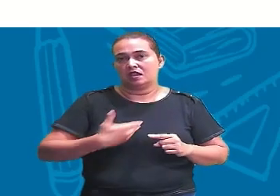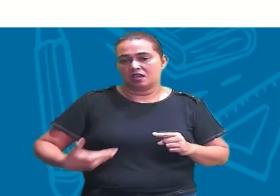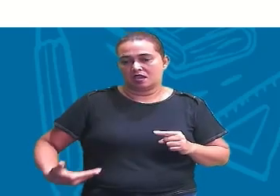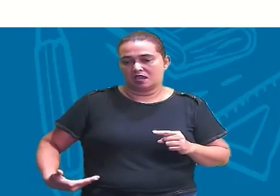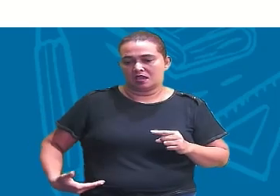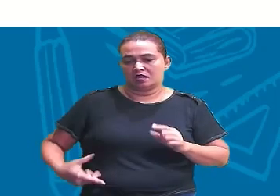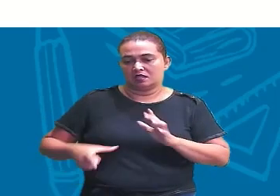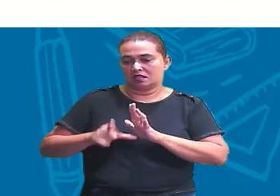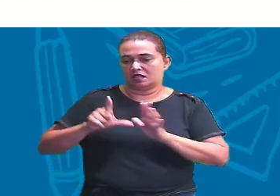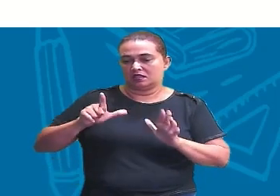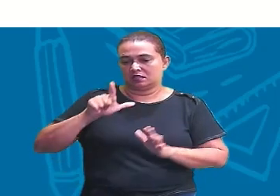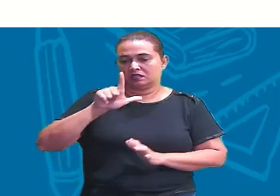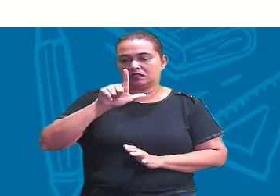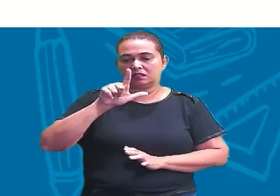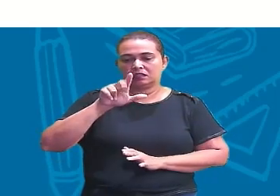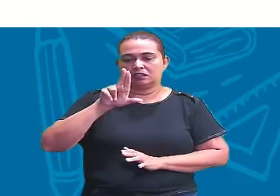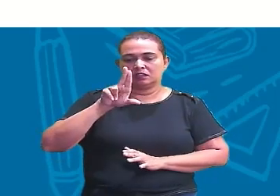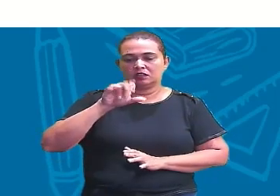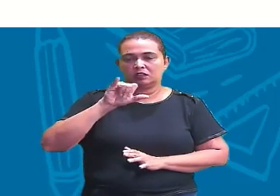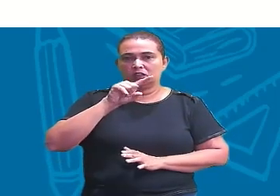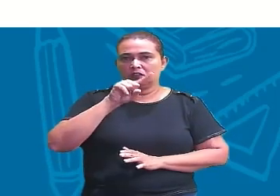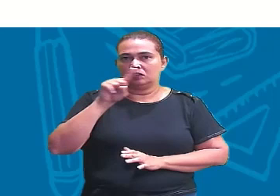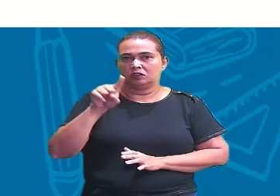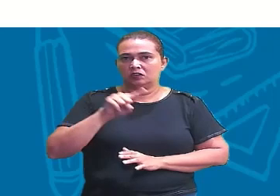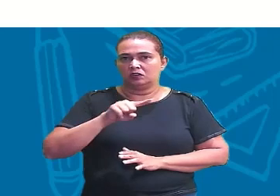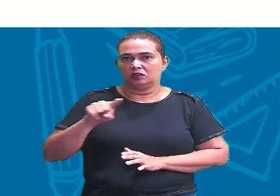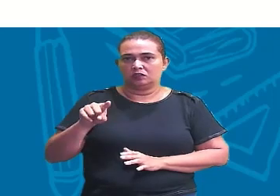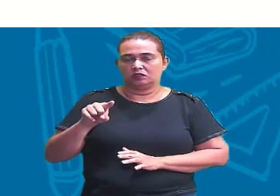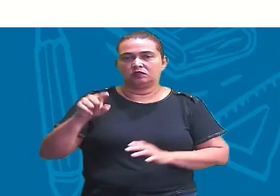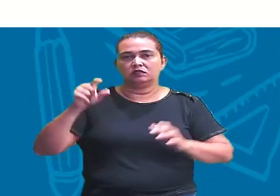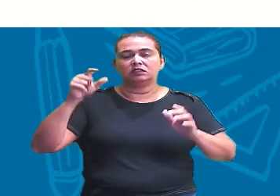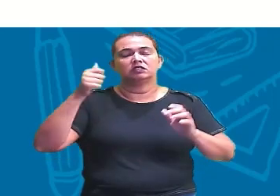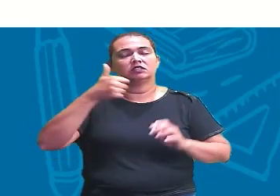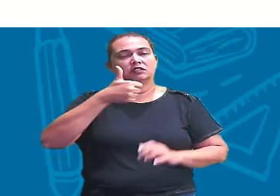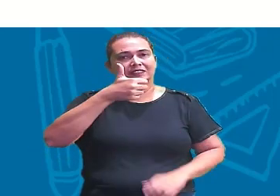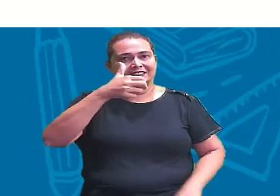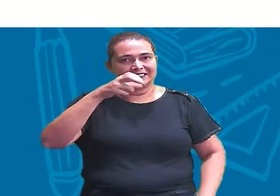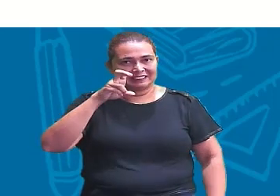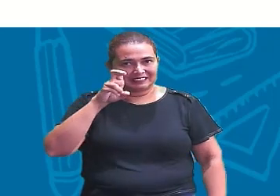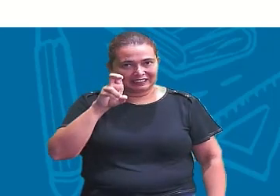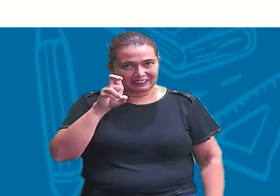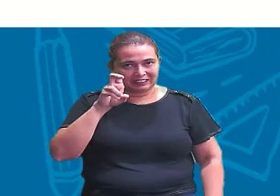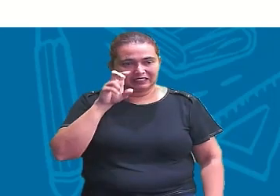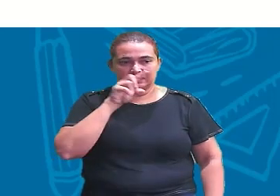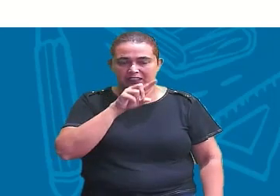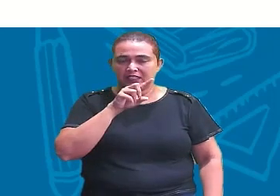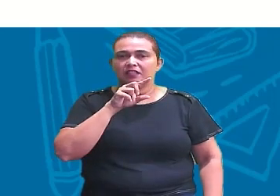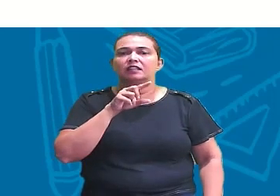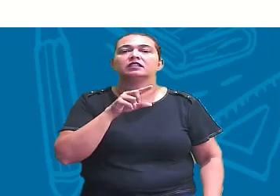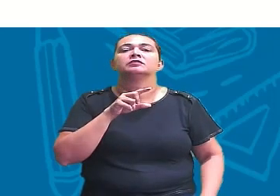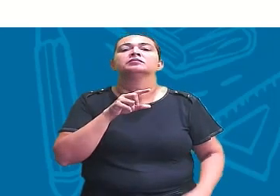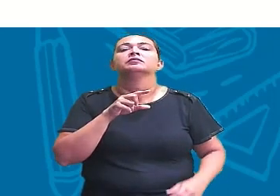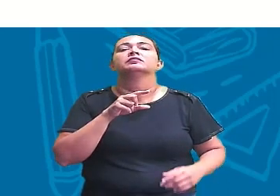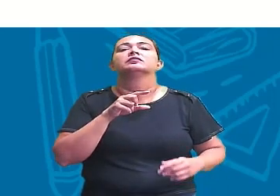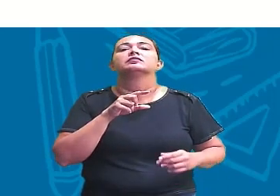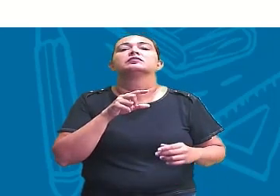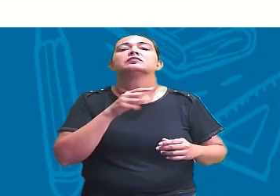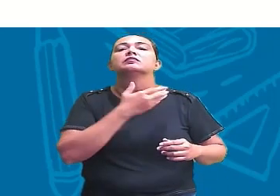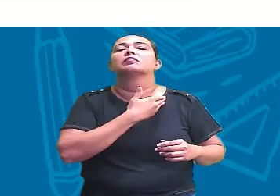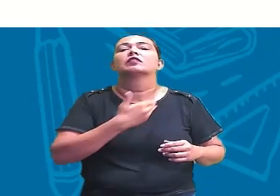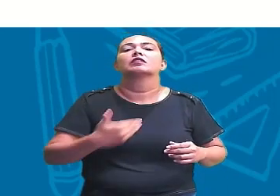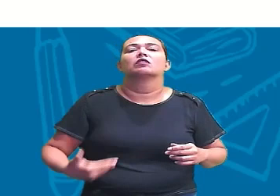governando antes do Luís XVI, que vai ser o rei que vai sofrer com a Revolução Francesa, tá? Então, esse Luís